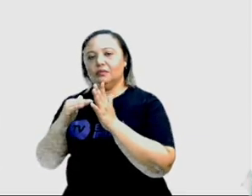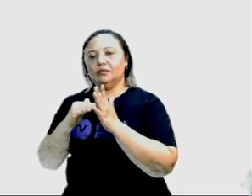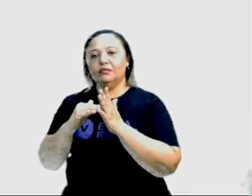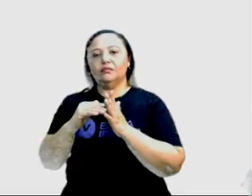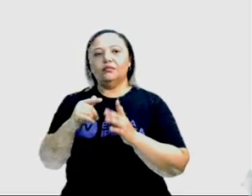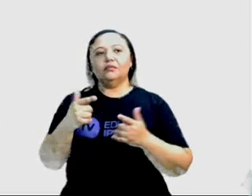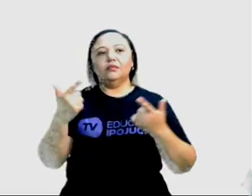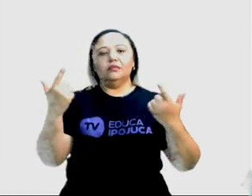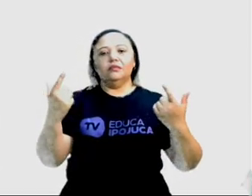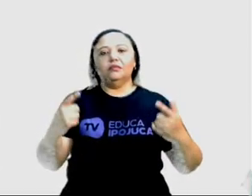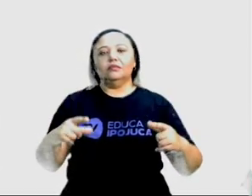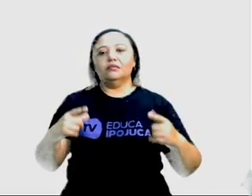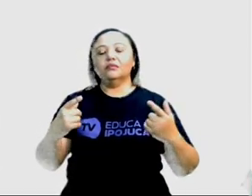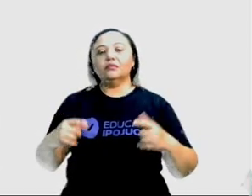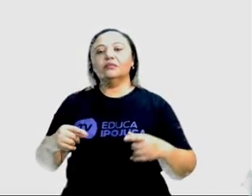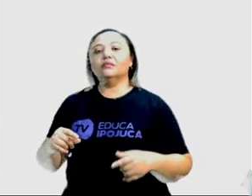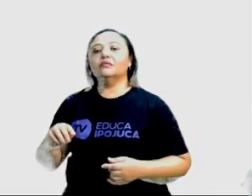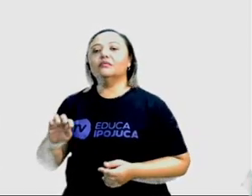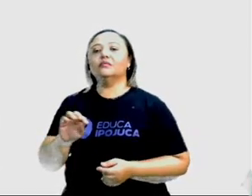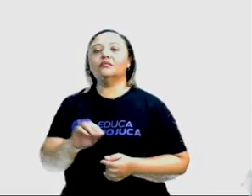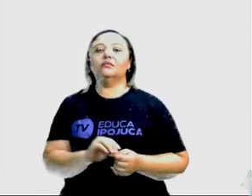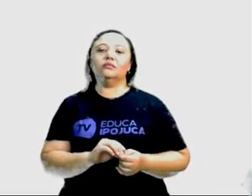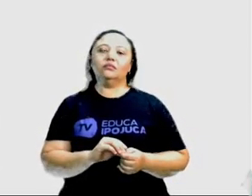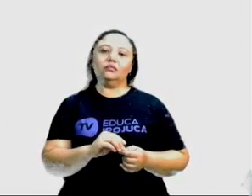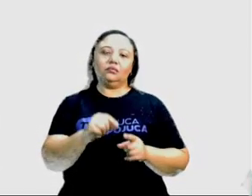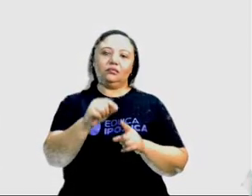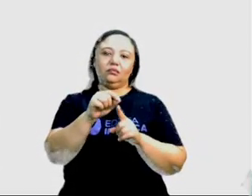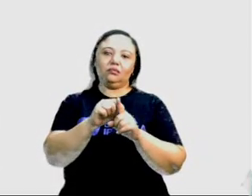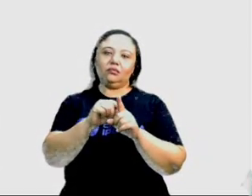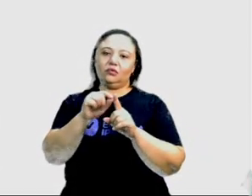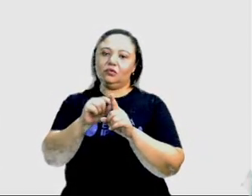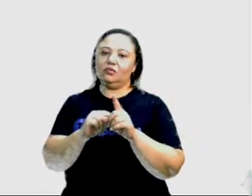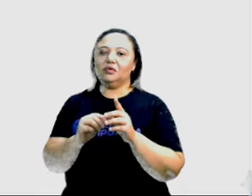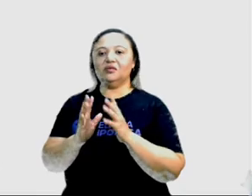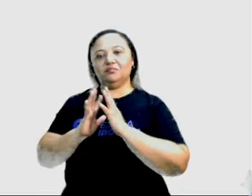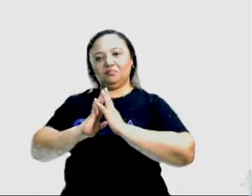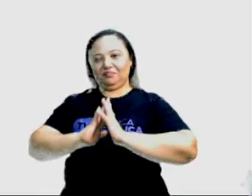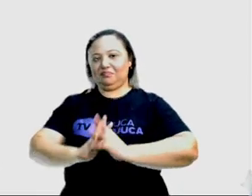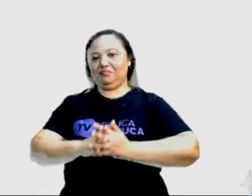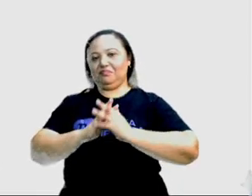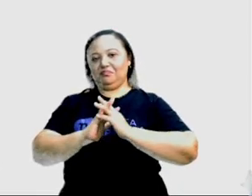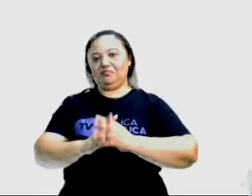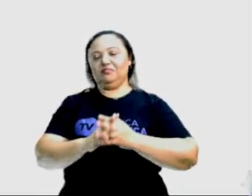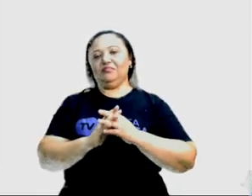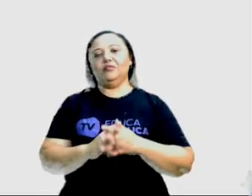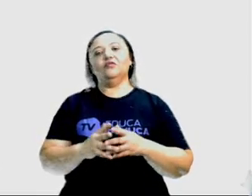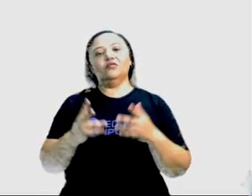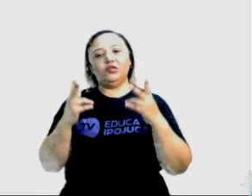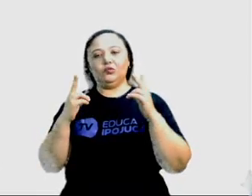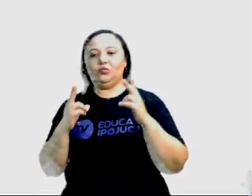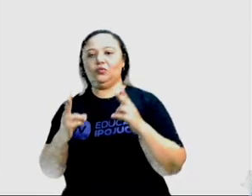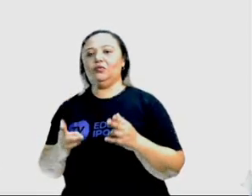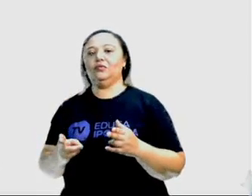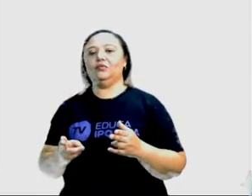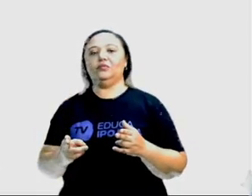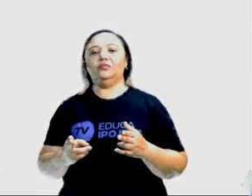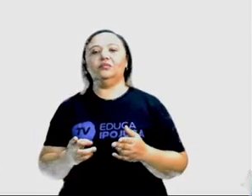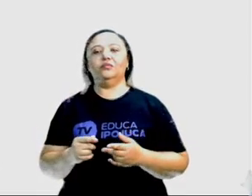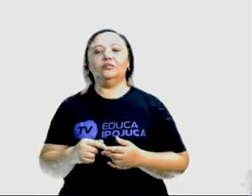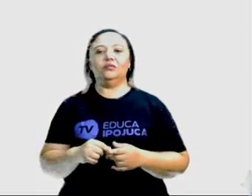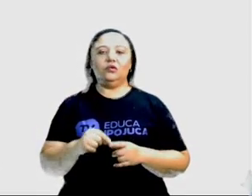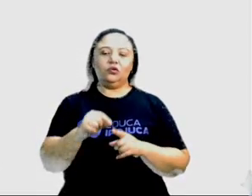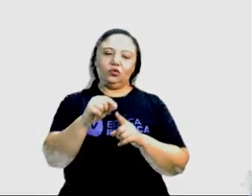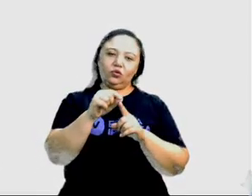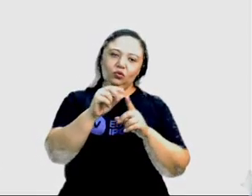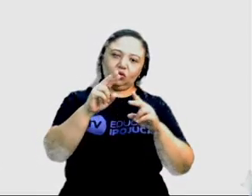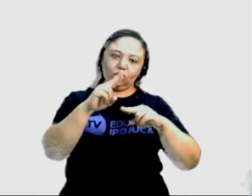Tem lugares, que tem meses que os gráficos se confundem, se juntam. Porque foram mesmo. Mas temos aí o mês de